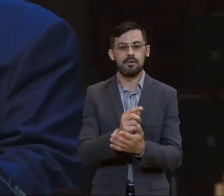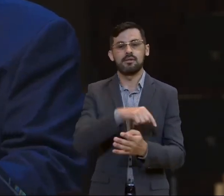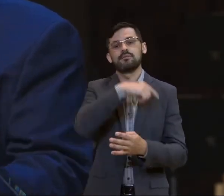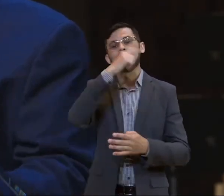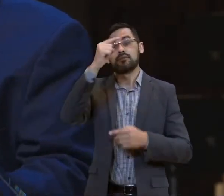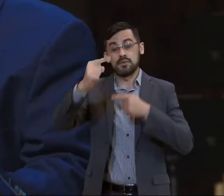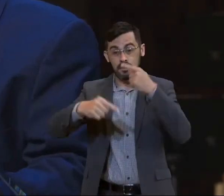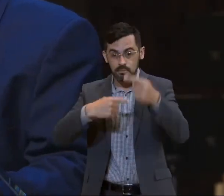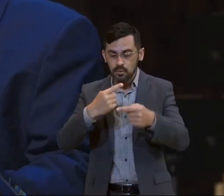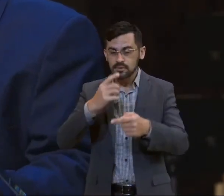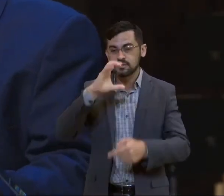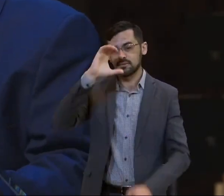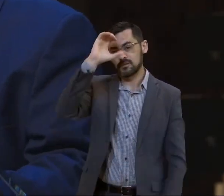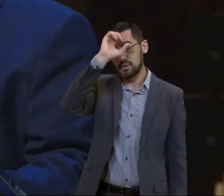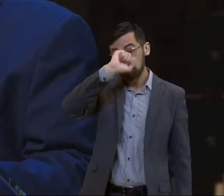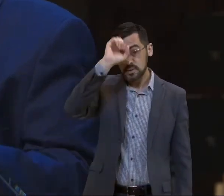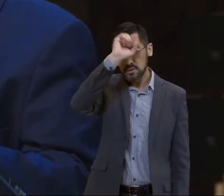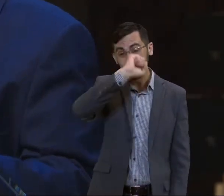Depois,